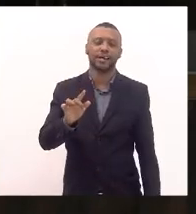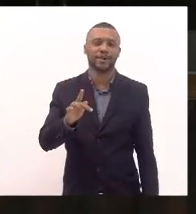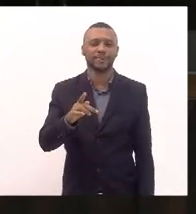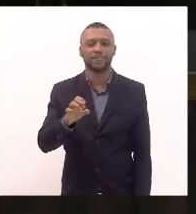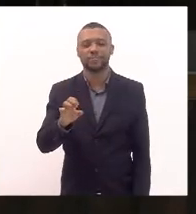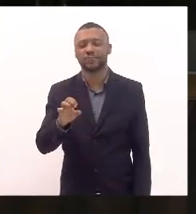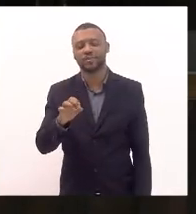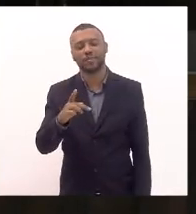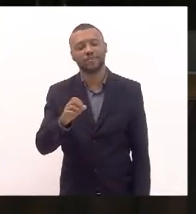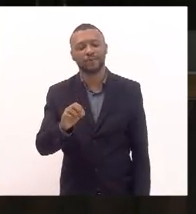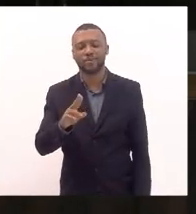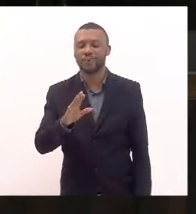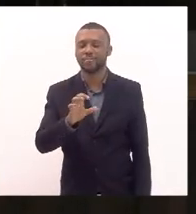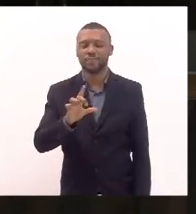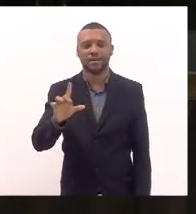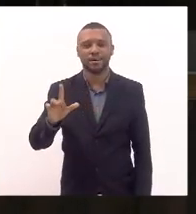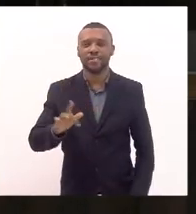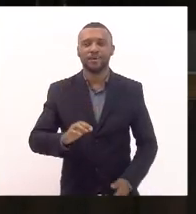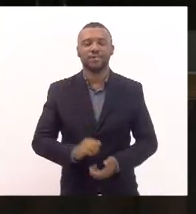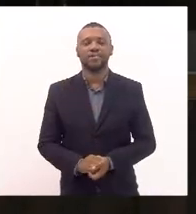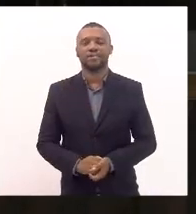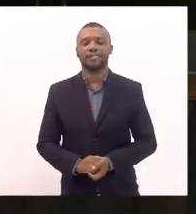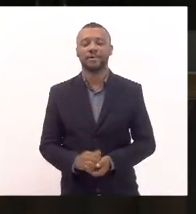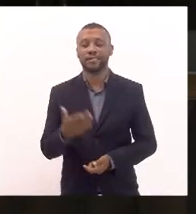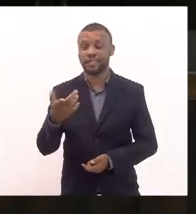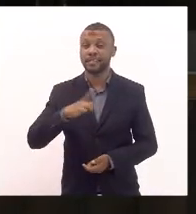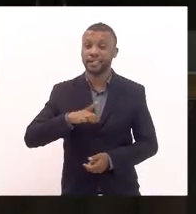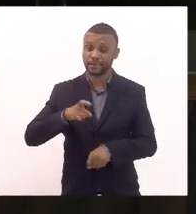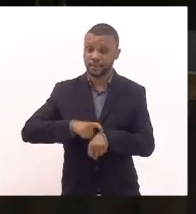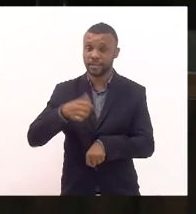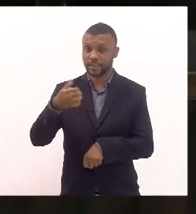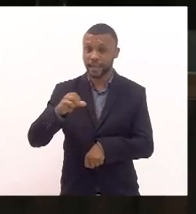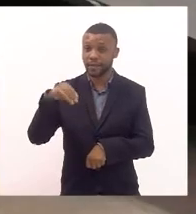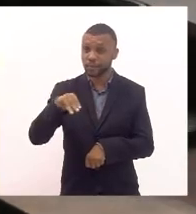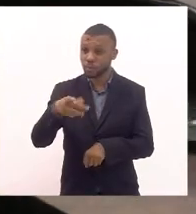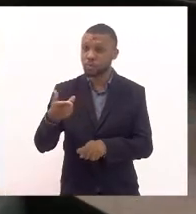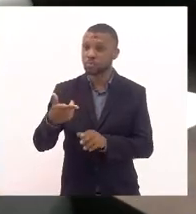vossa excelência dispõe de dez minutos e regimentais